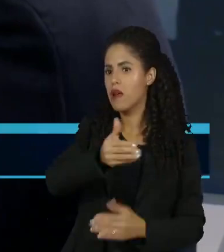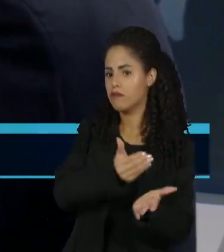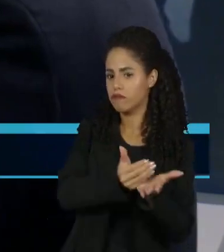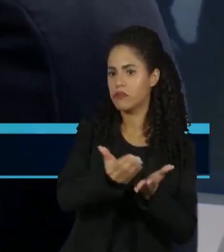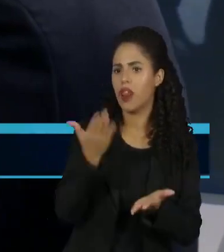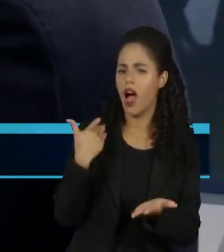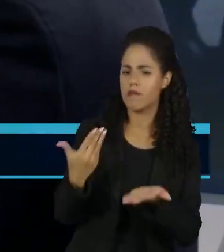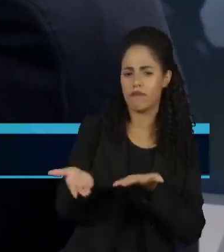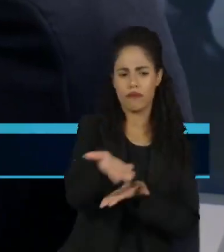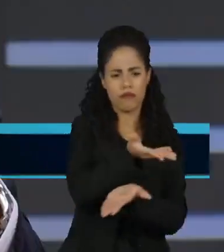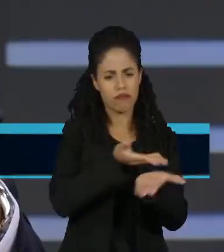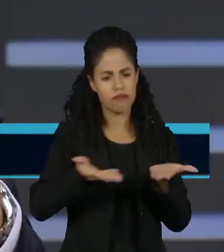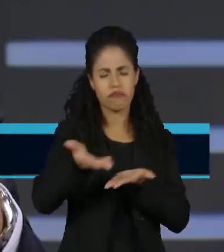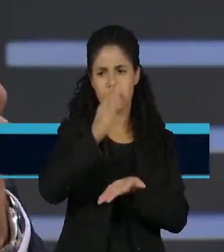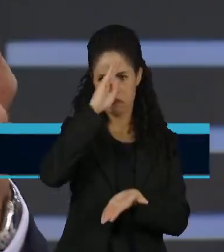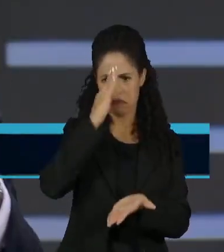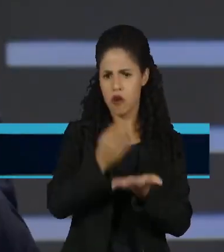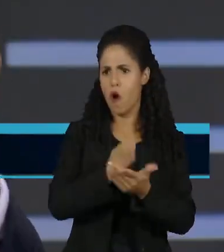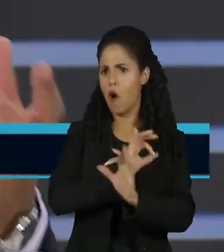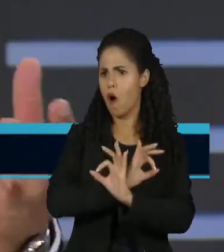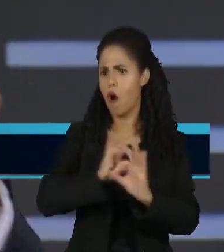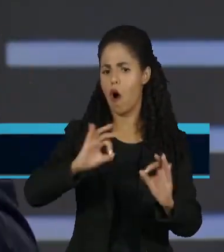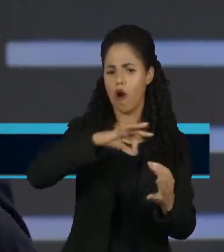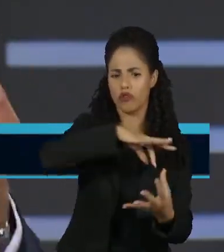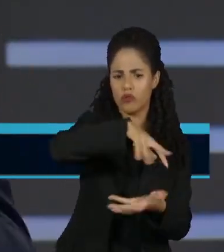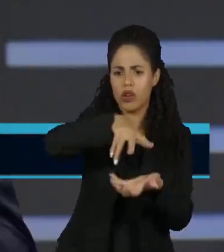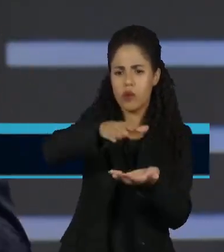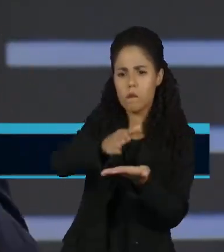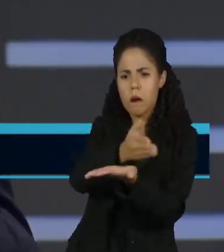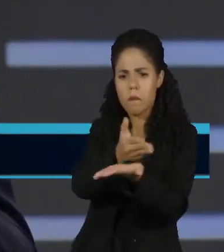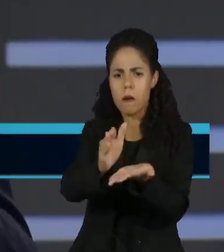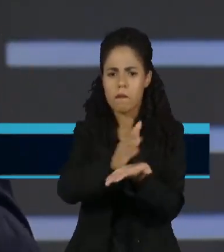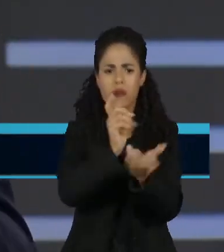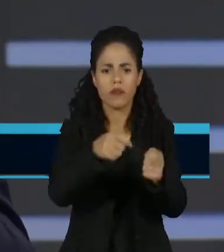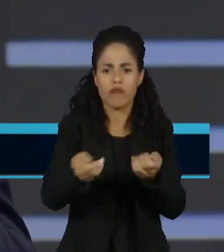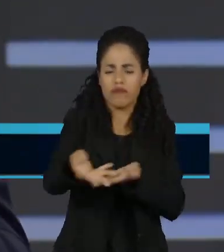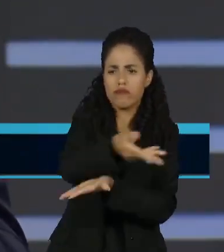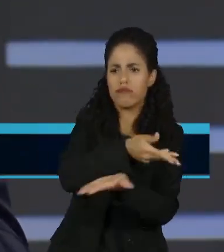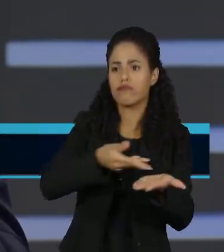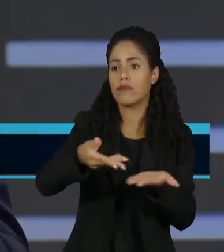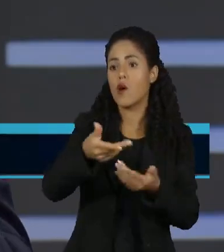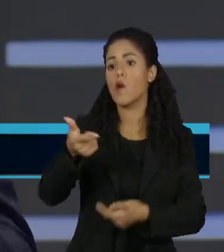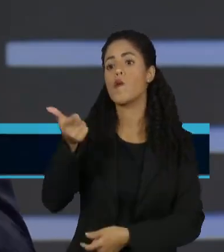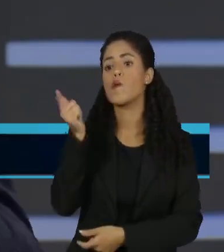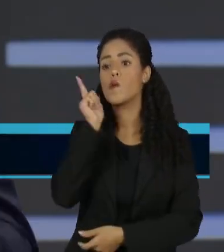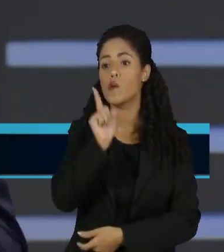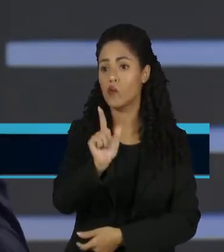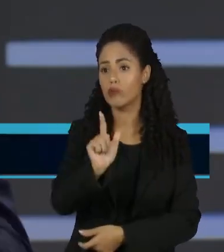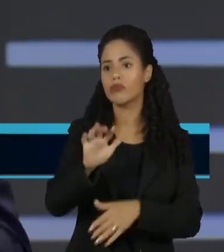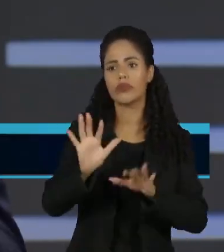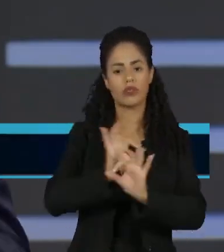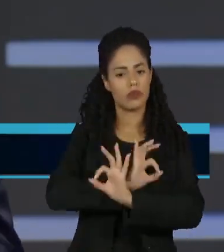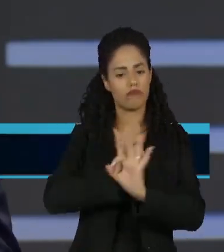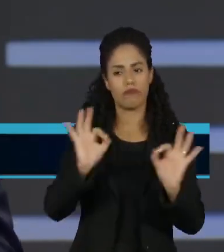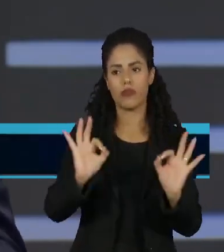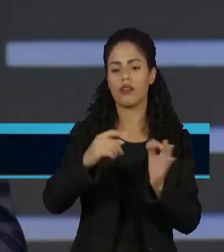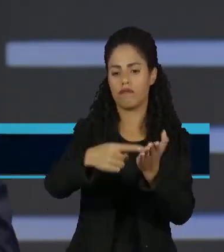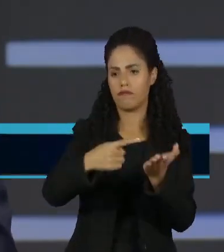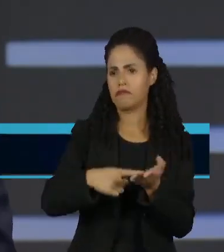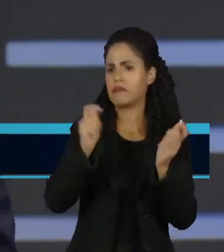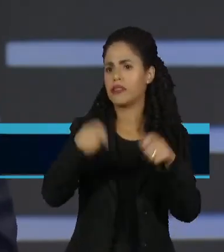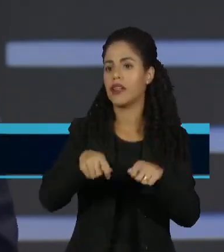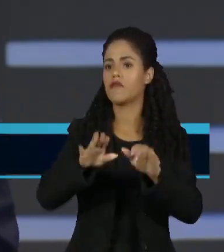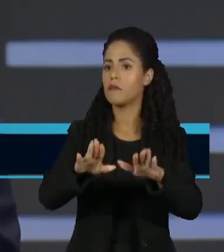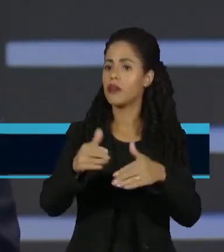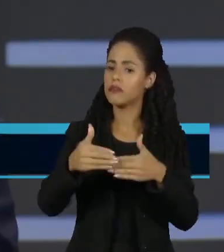mundo acreditava que o mundo seria dividido em grandes blocos e esses blocos é que se rivalizariam e tratariam de questões comerciais.